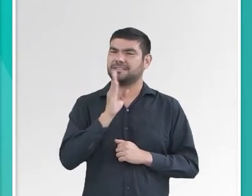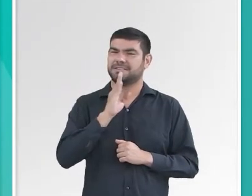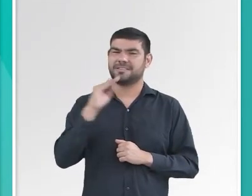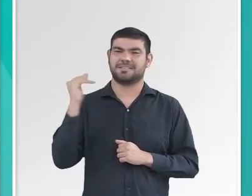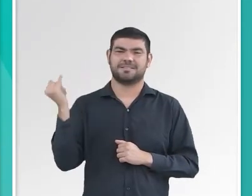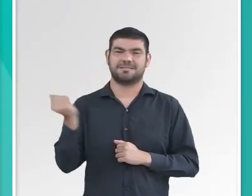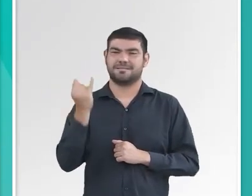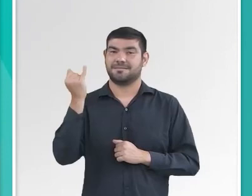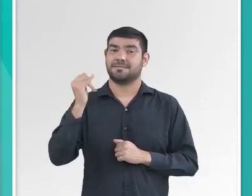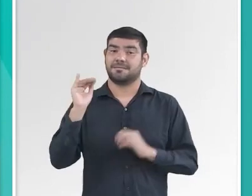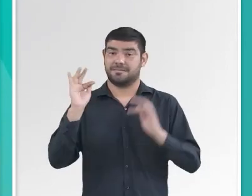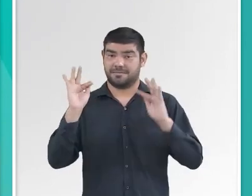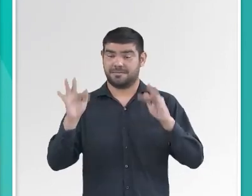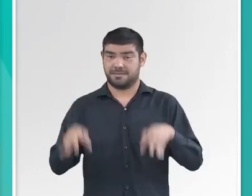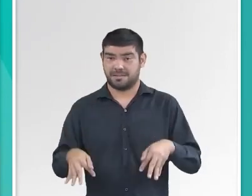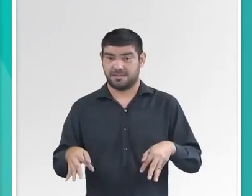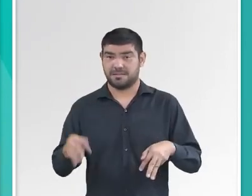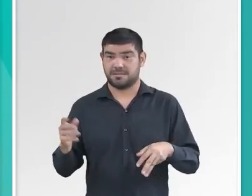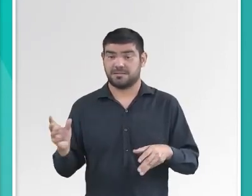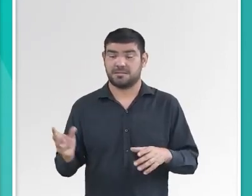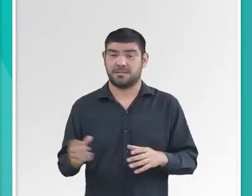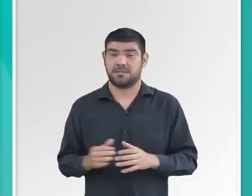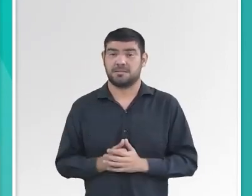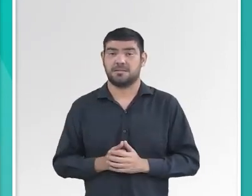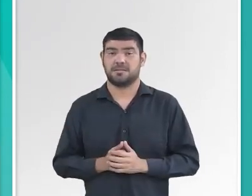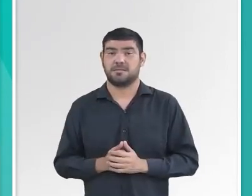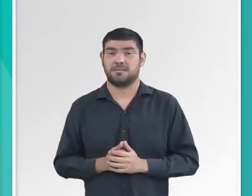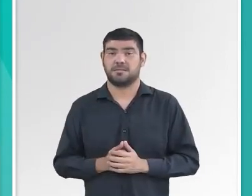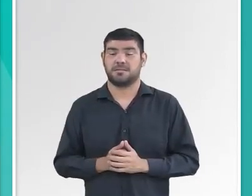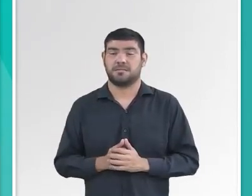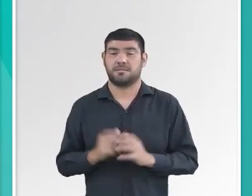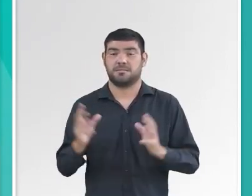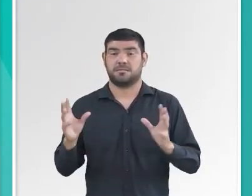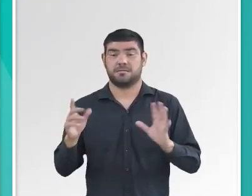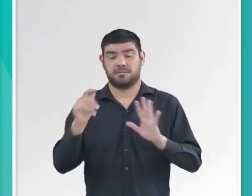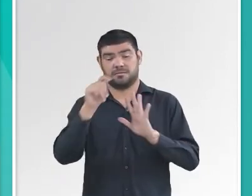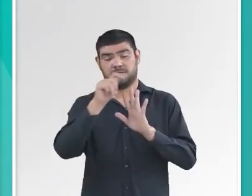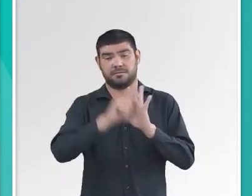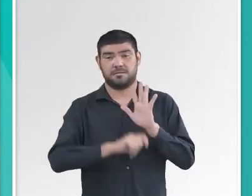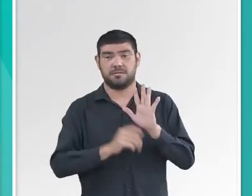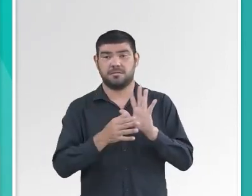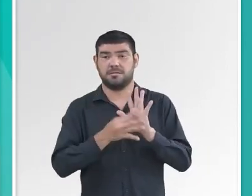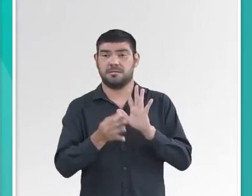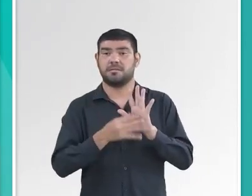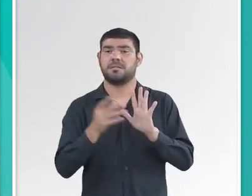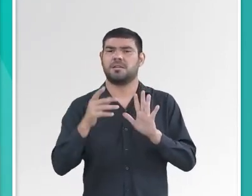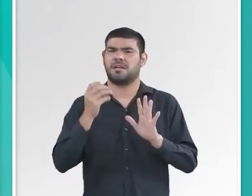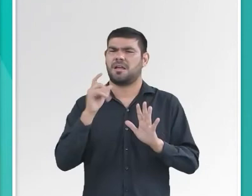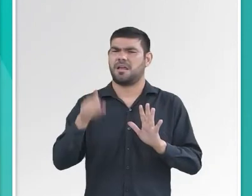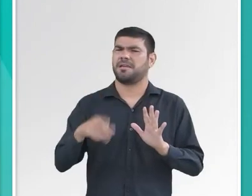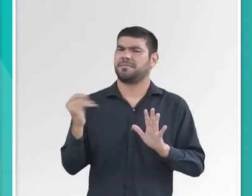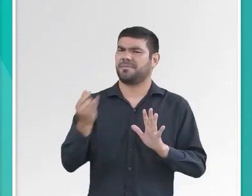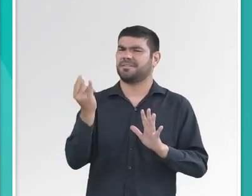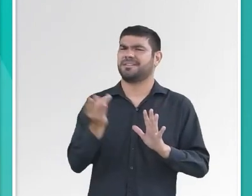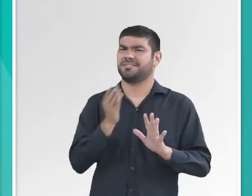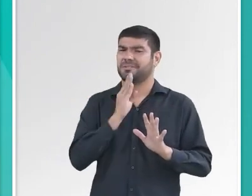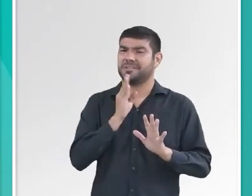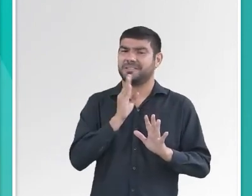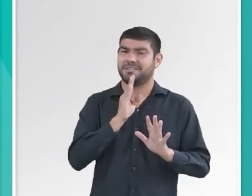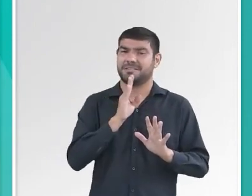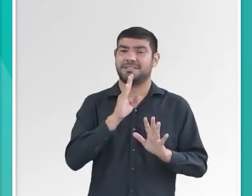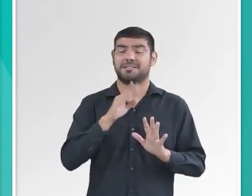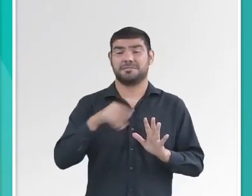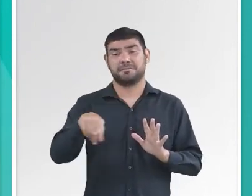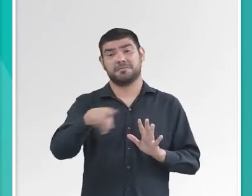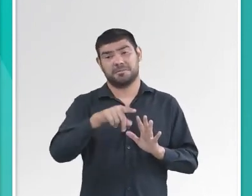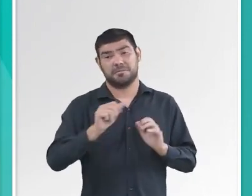ele finaliza a resenha dizendo que vale a pena conhecer essa festa. Então Então você pode